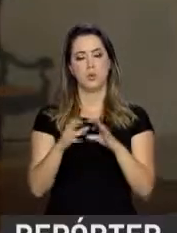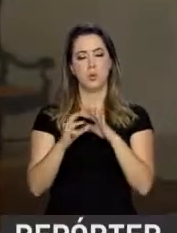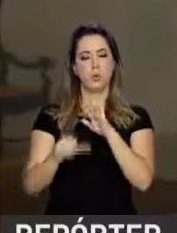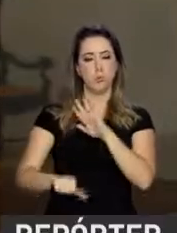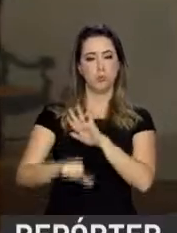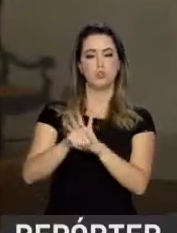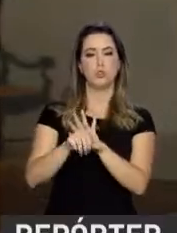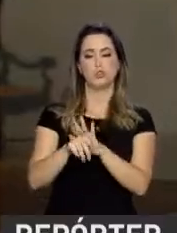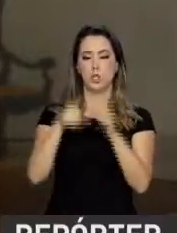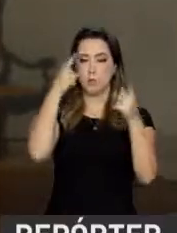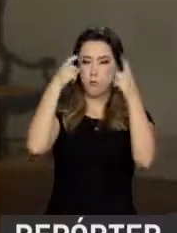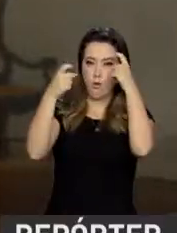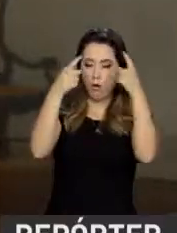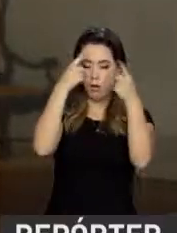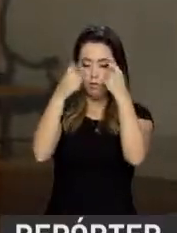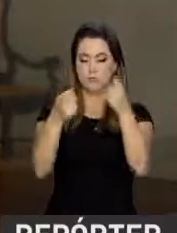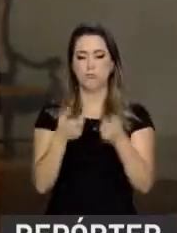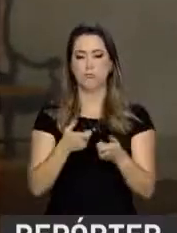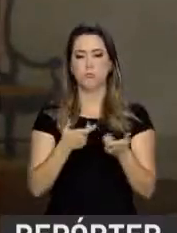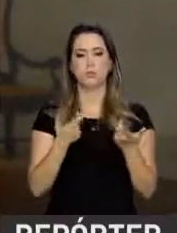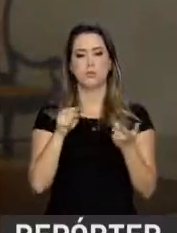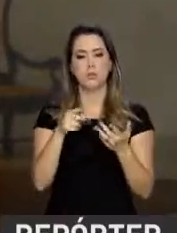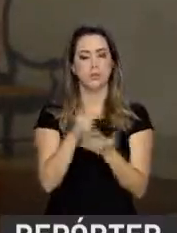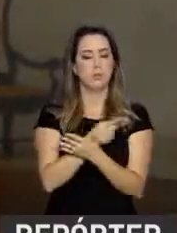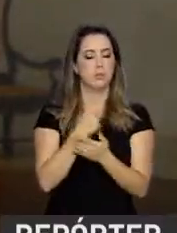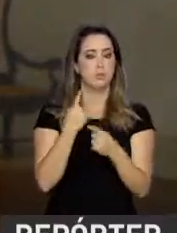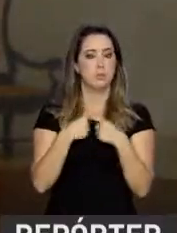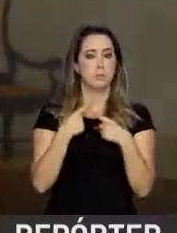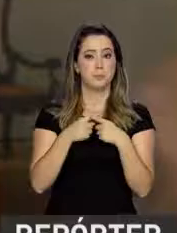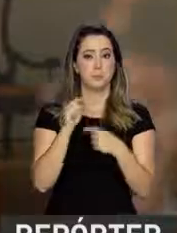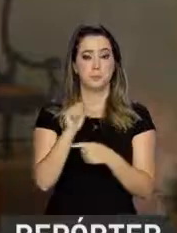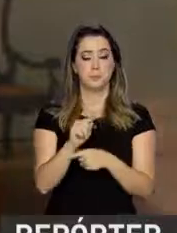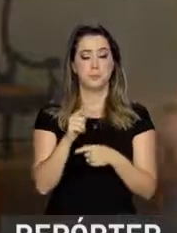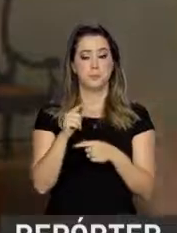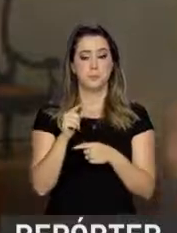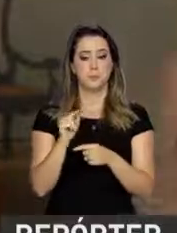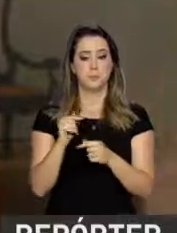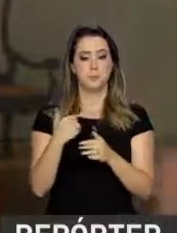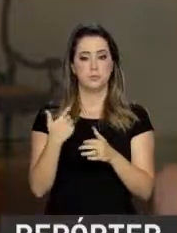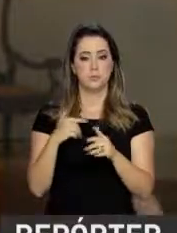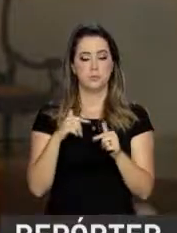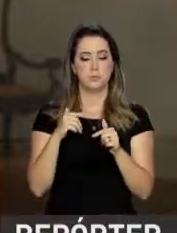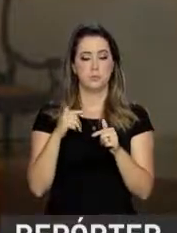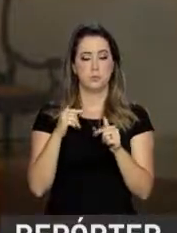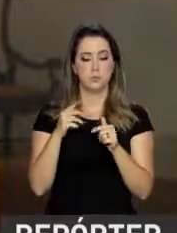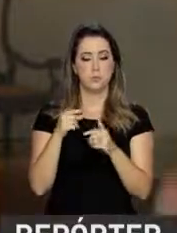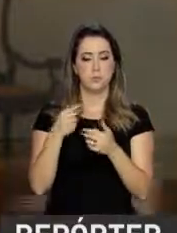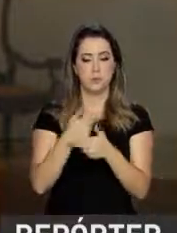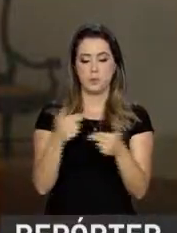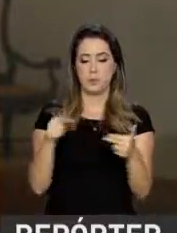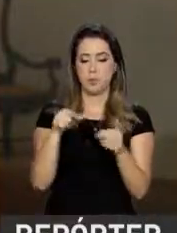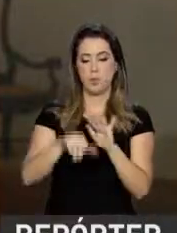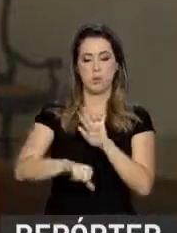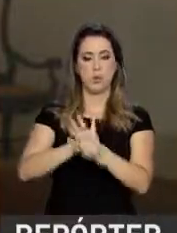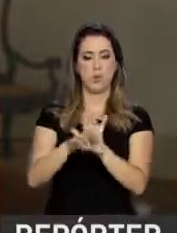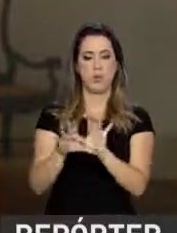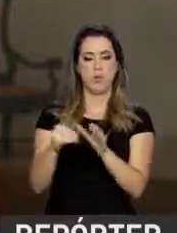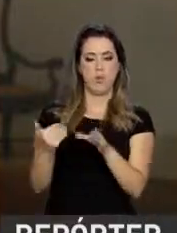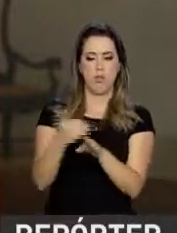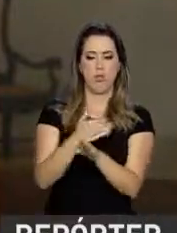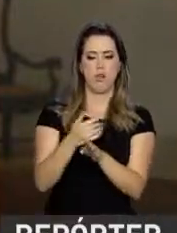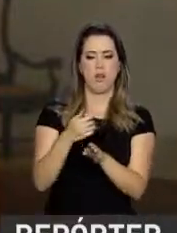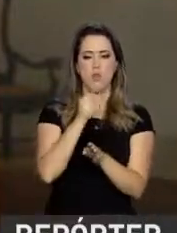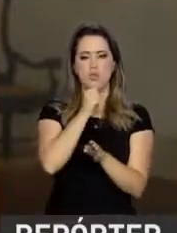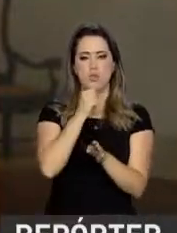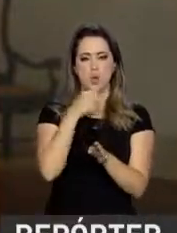violentos são crimes que decorrem desse tipo de atividade, tráfico de drogas,